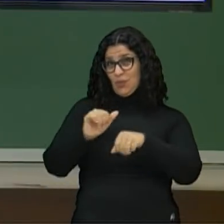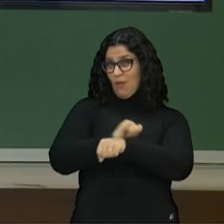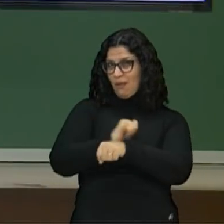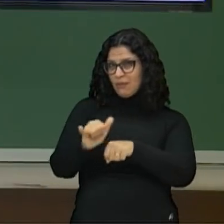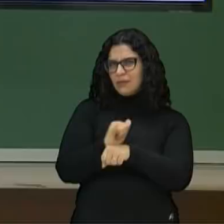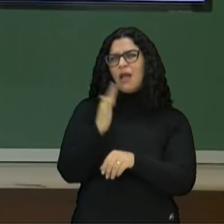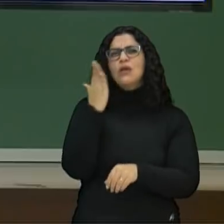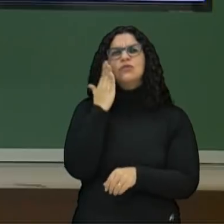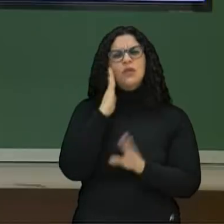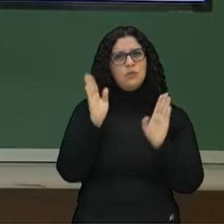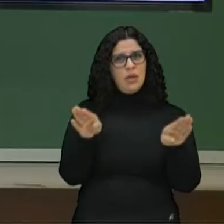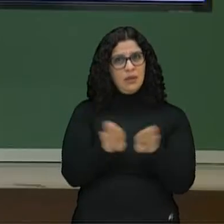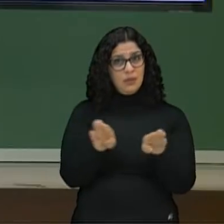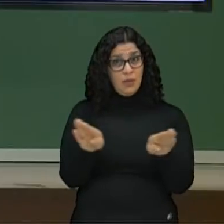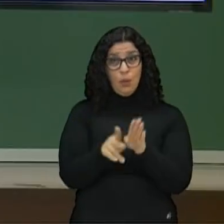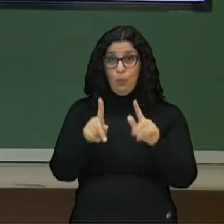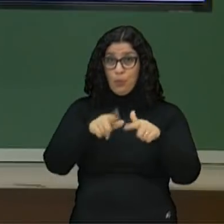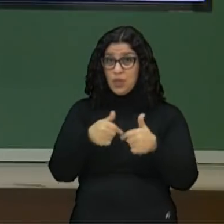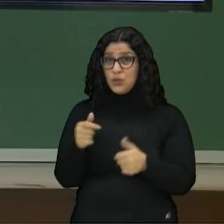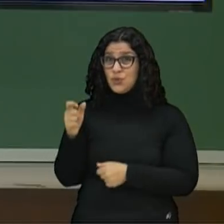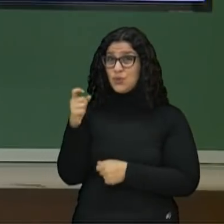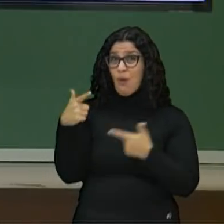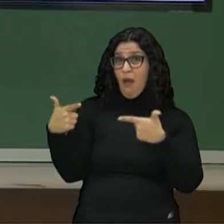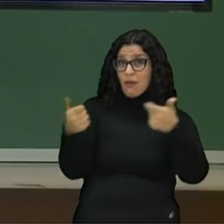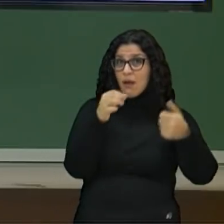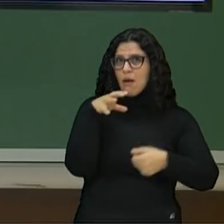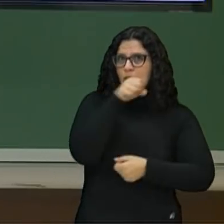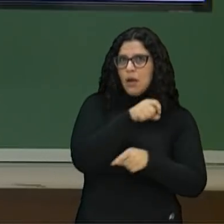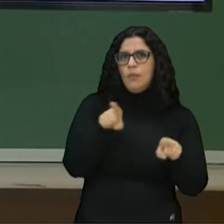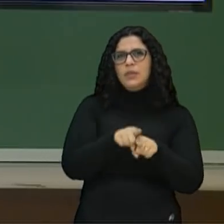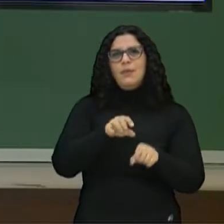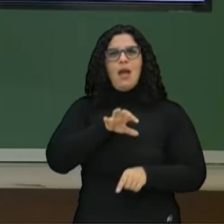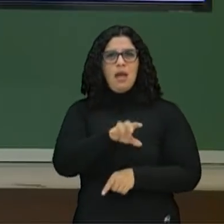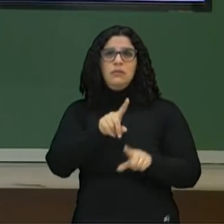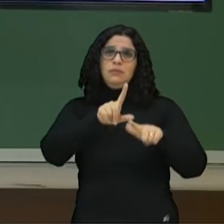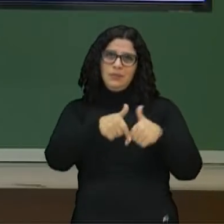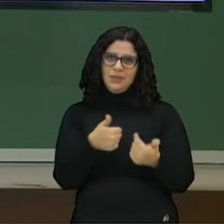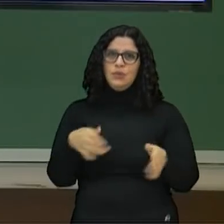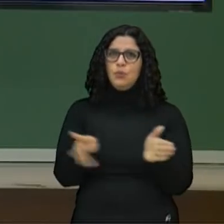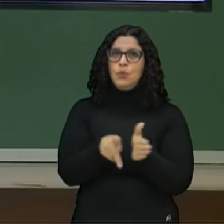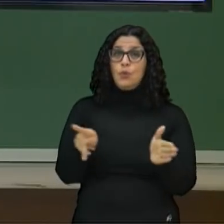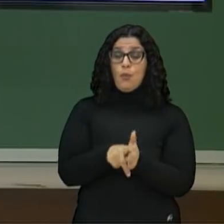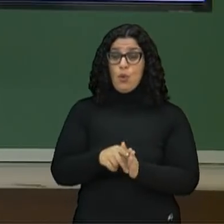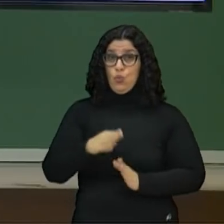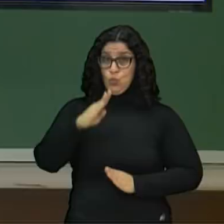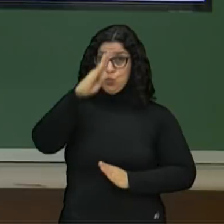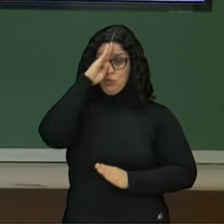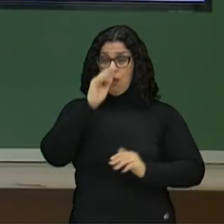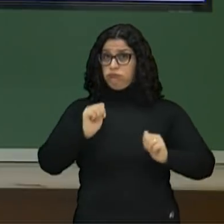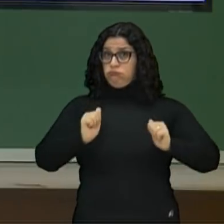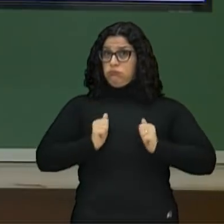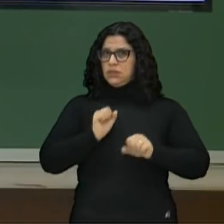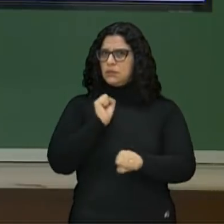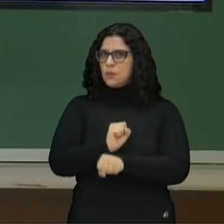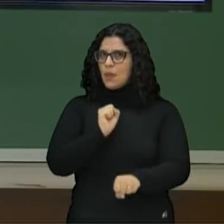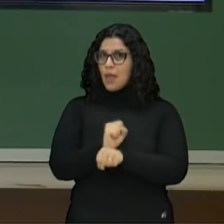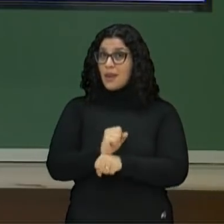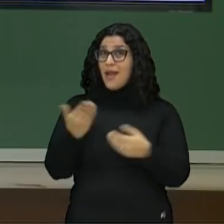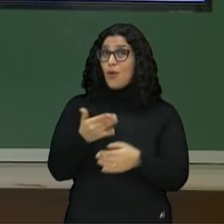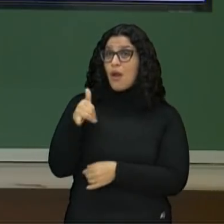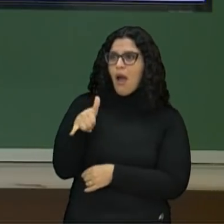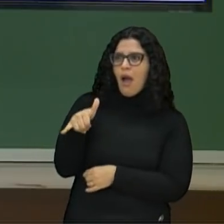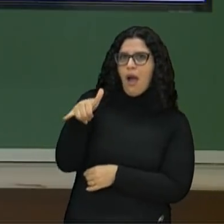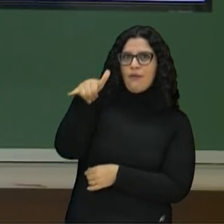a tática da Blitzkrieg veio muito nesse sentido de desgastar menos o exército, então de